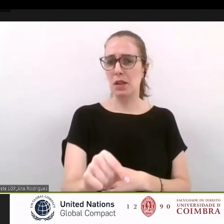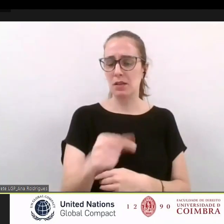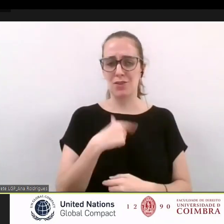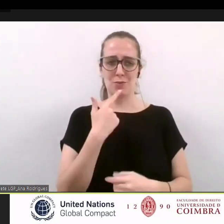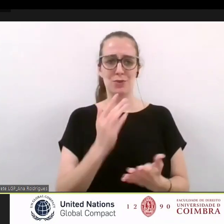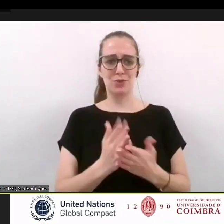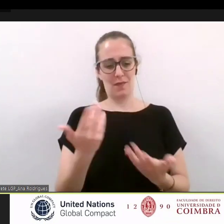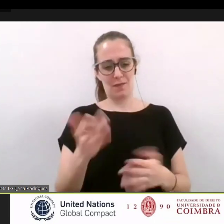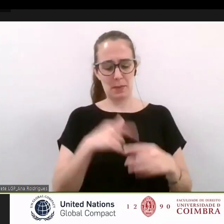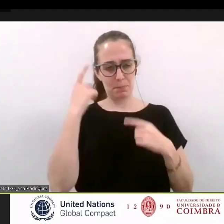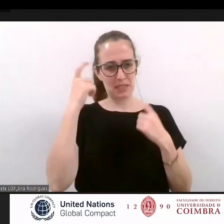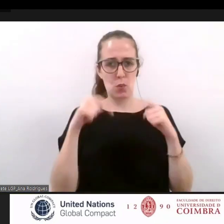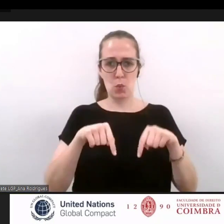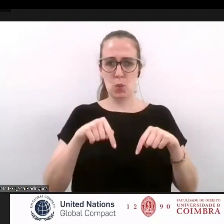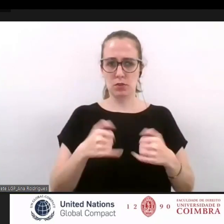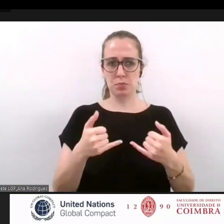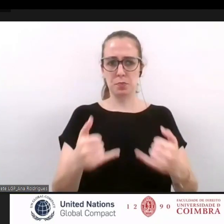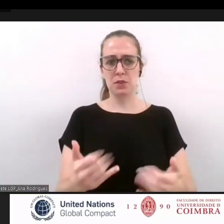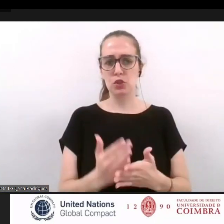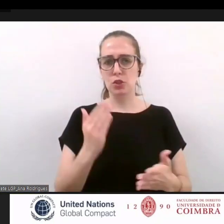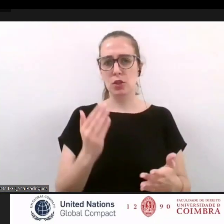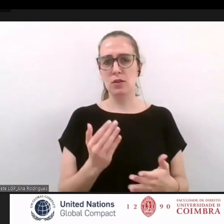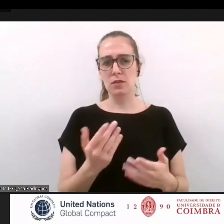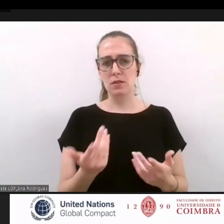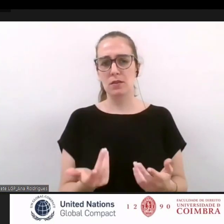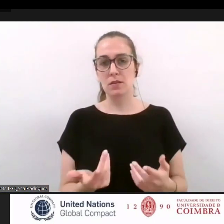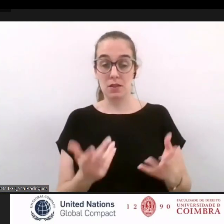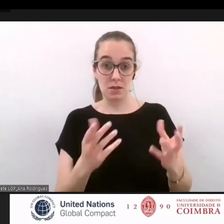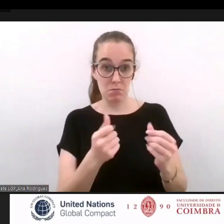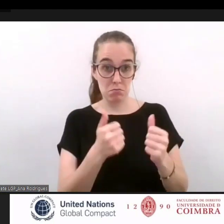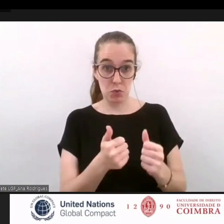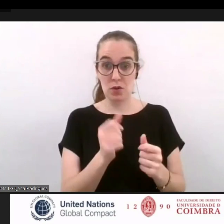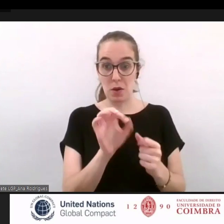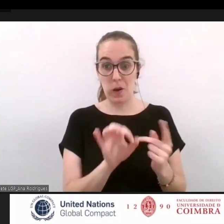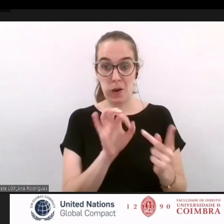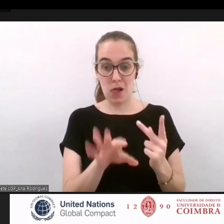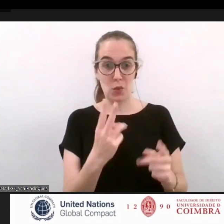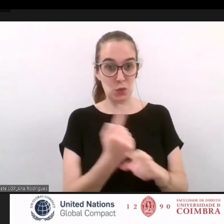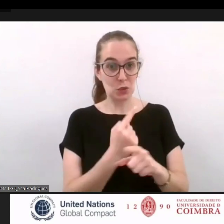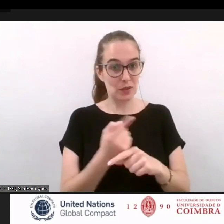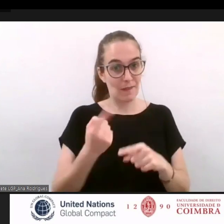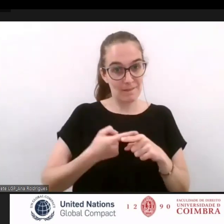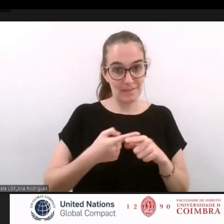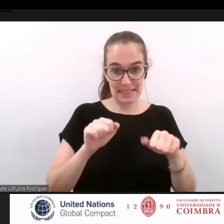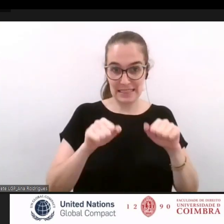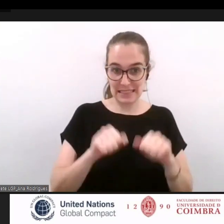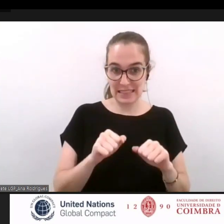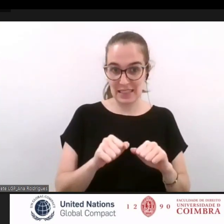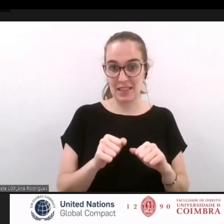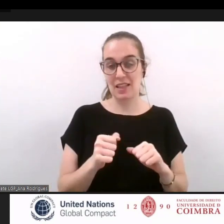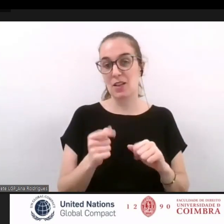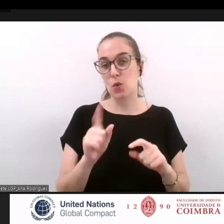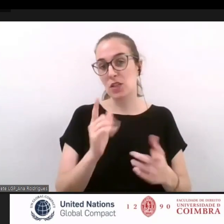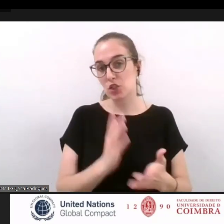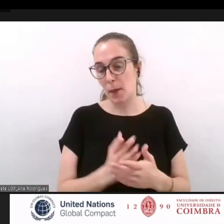são tomadas hoje. Alguns impactos são... Acho que deixa-nos aí duas pistas muito interessantes e concretas, ou seja, não é